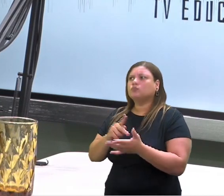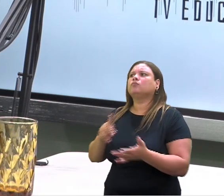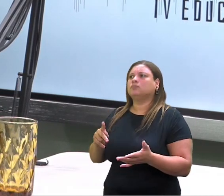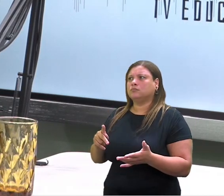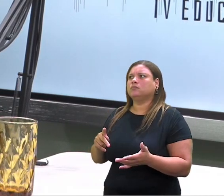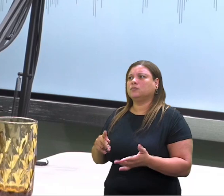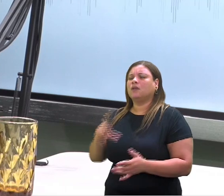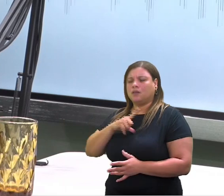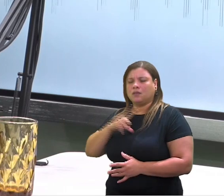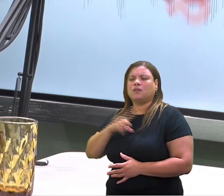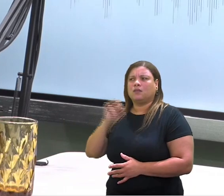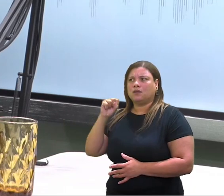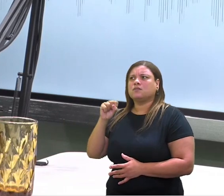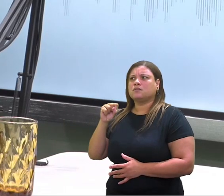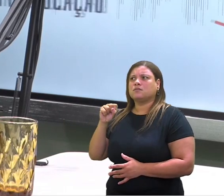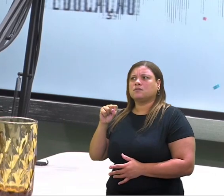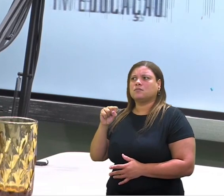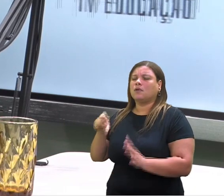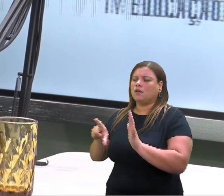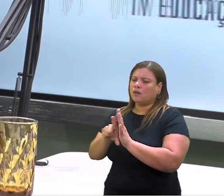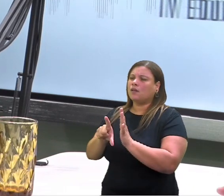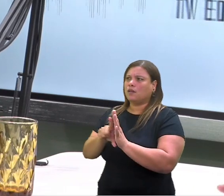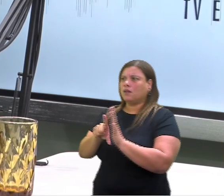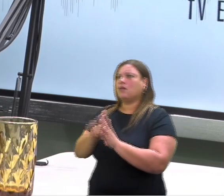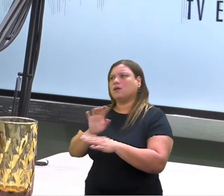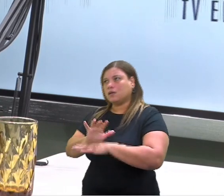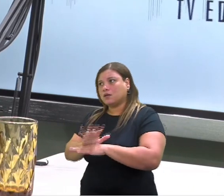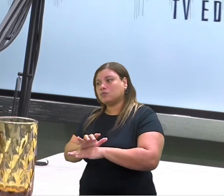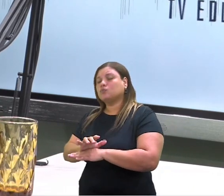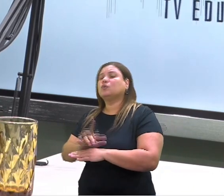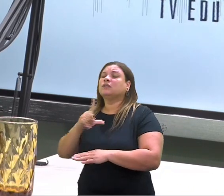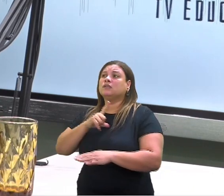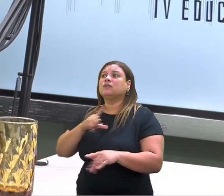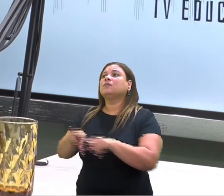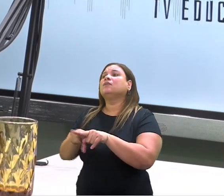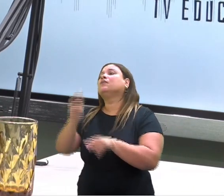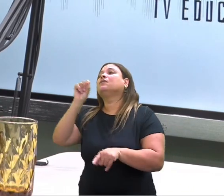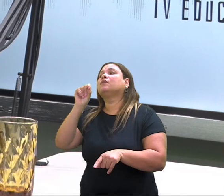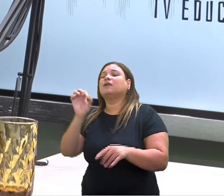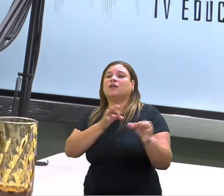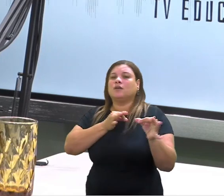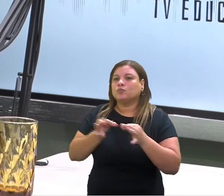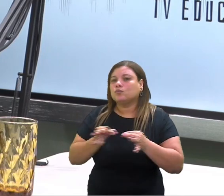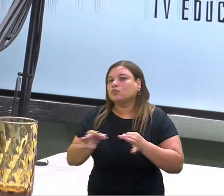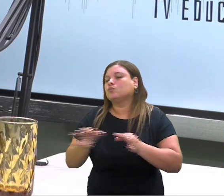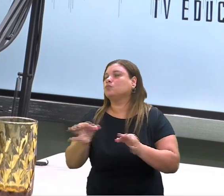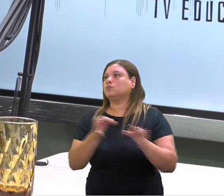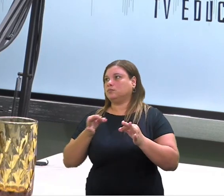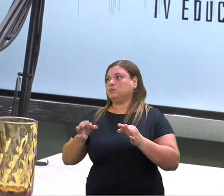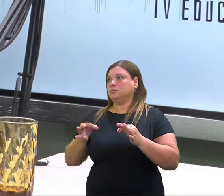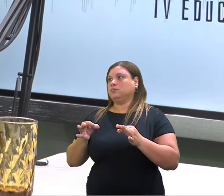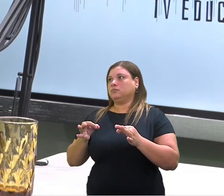são projetos, conscientização, como vários projetos que algumas instituições têm, inclusive a Polícia Militar tem alguns projetos